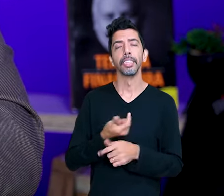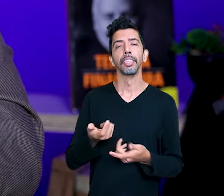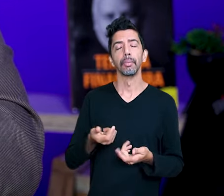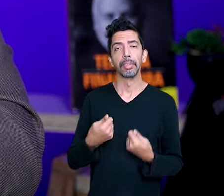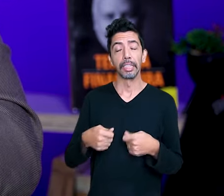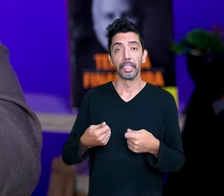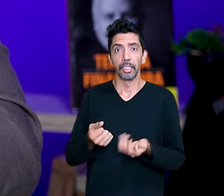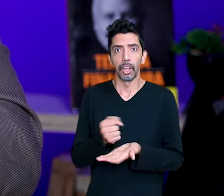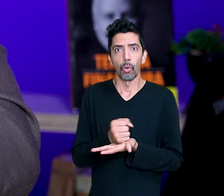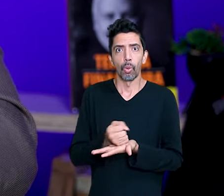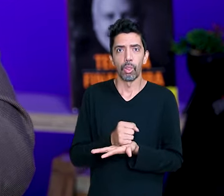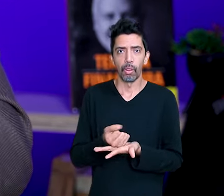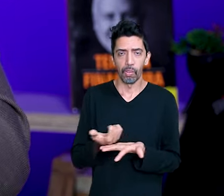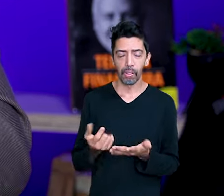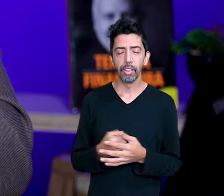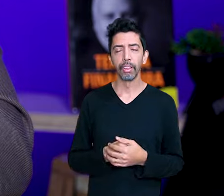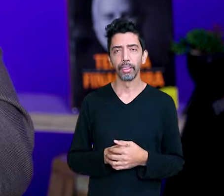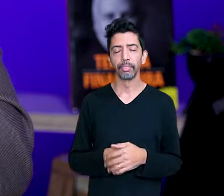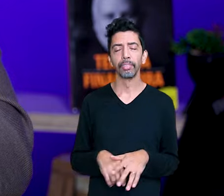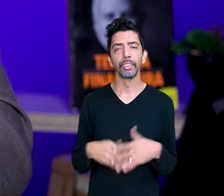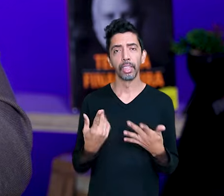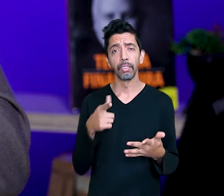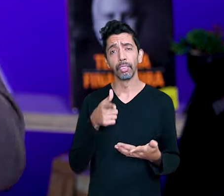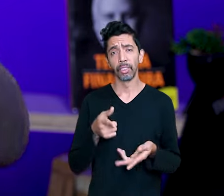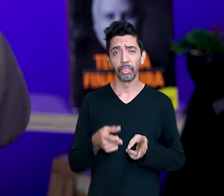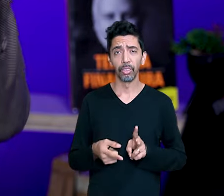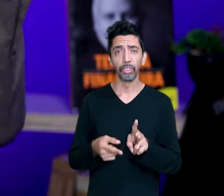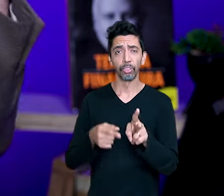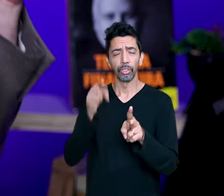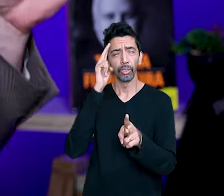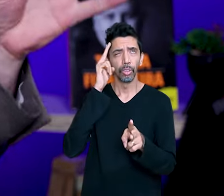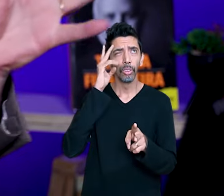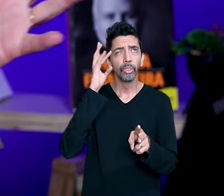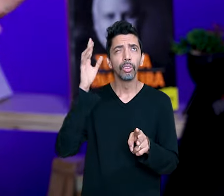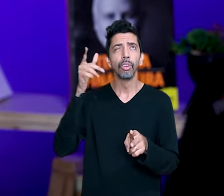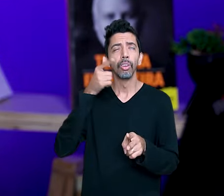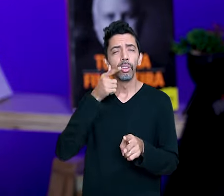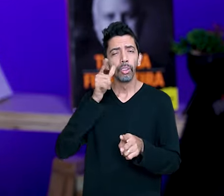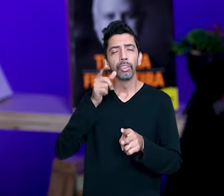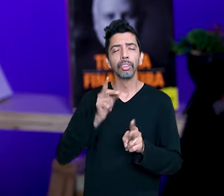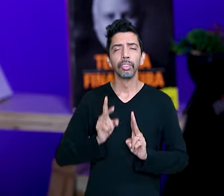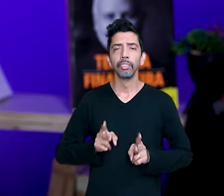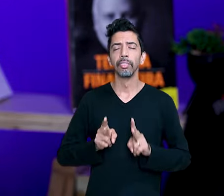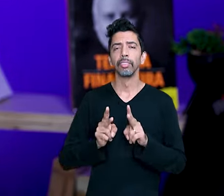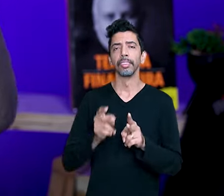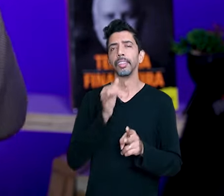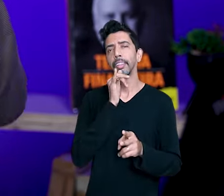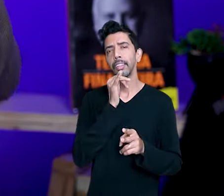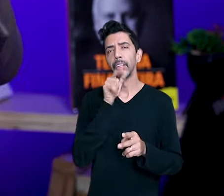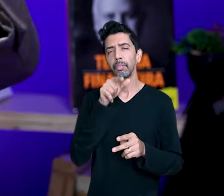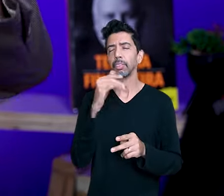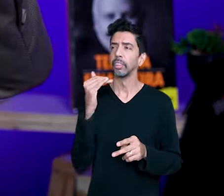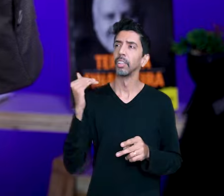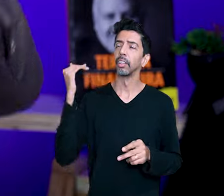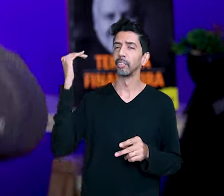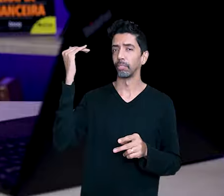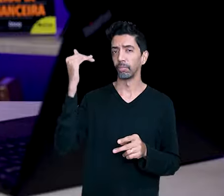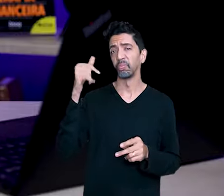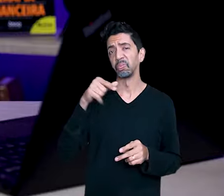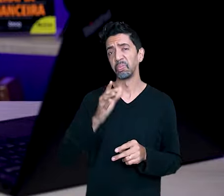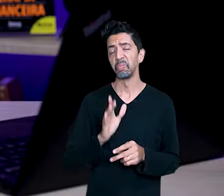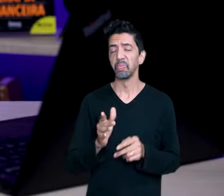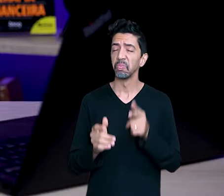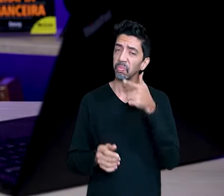com isso, você poder continuar realizando sonhos. Quando você tem toda a sua fase, chegando na adulta, você está realizando sonhos.